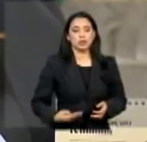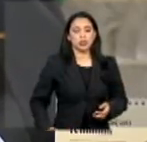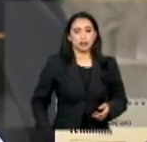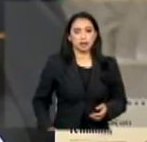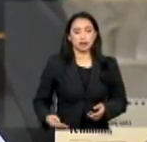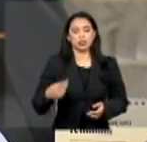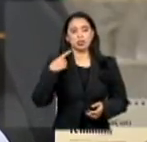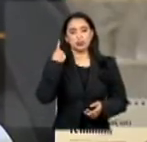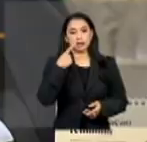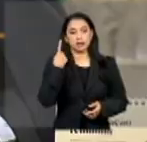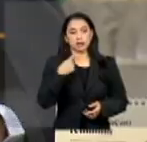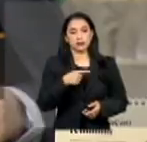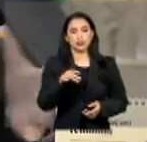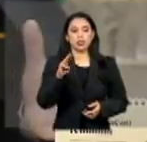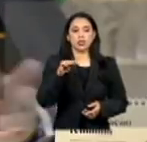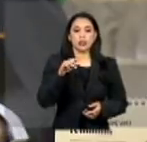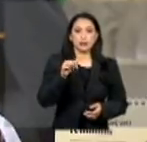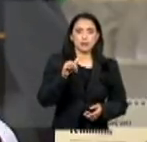marcos